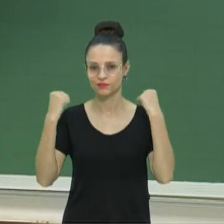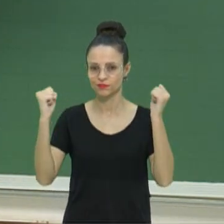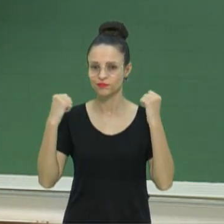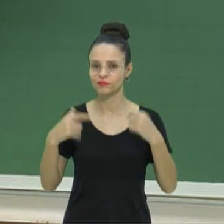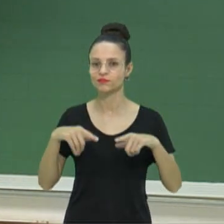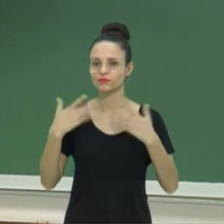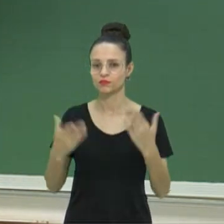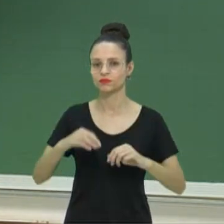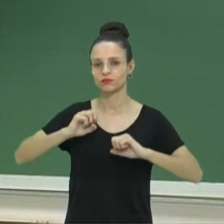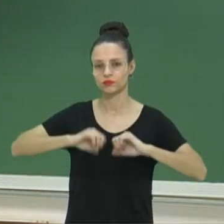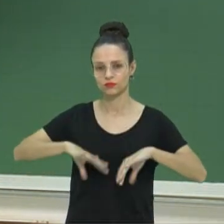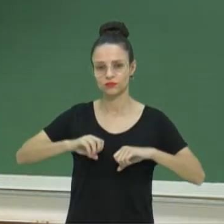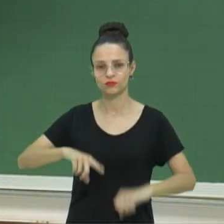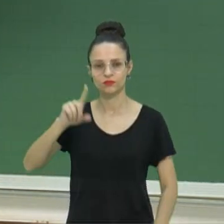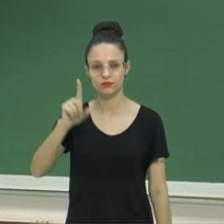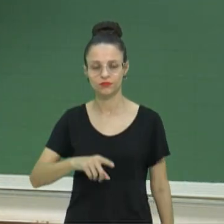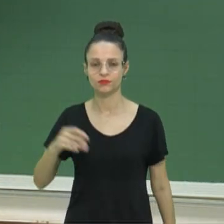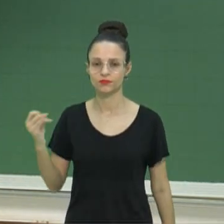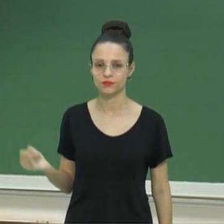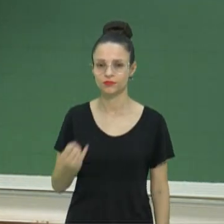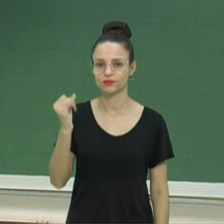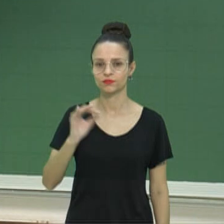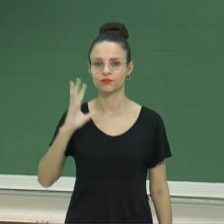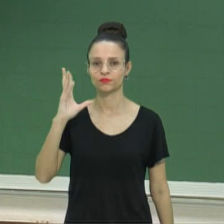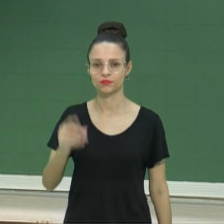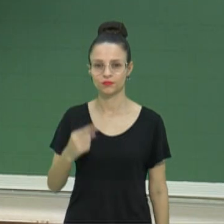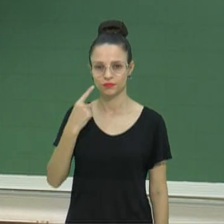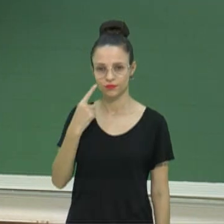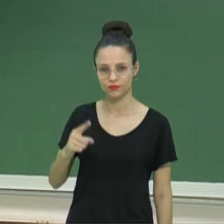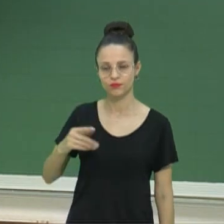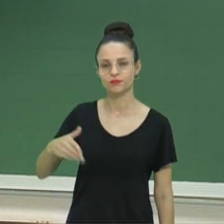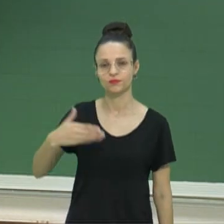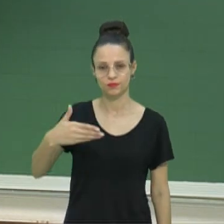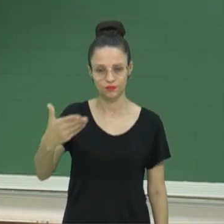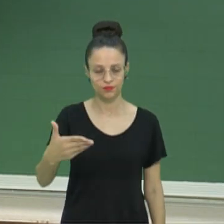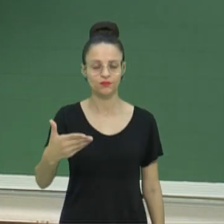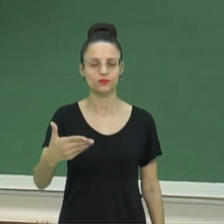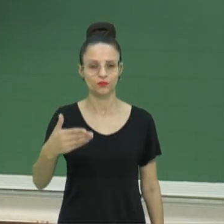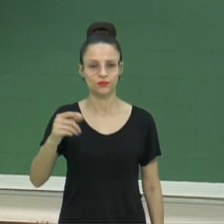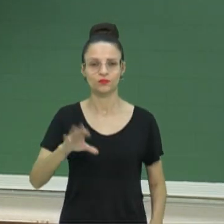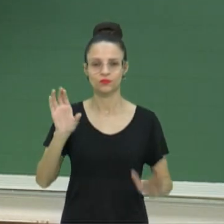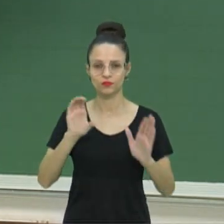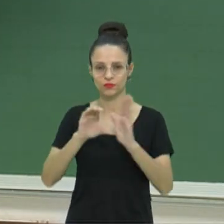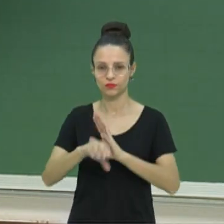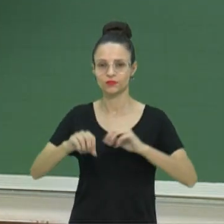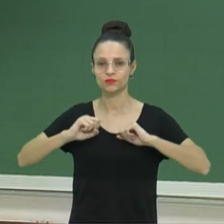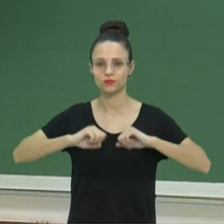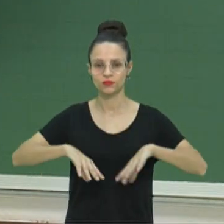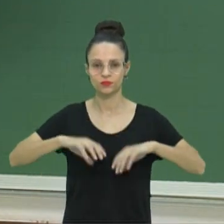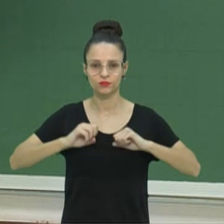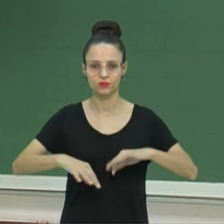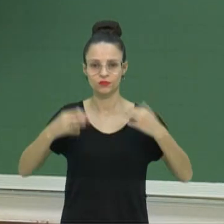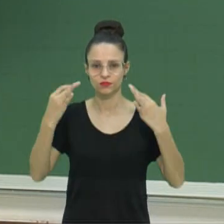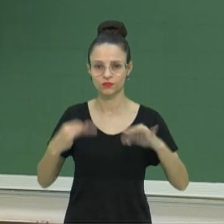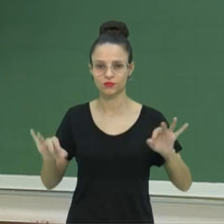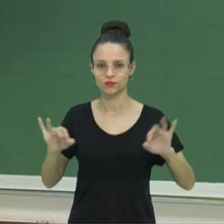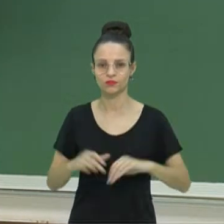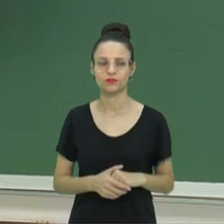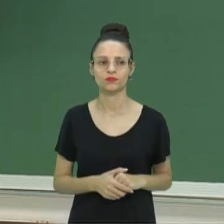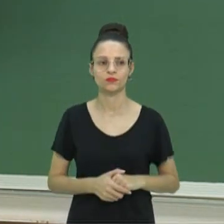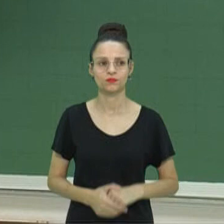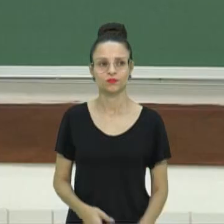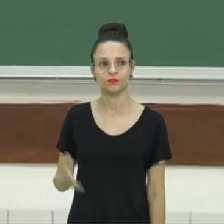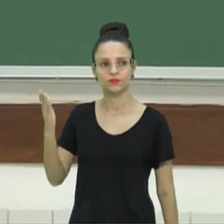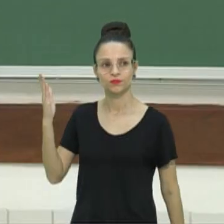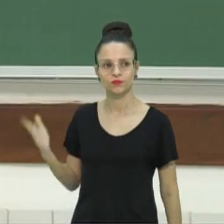a respiração é muito trabalhada. Todas elas, vocês vão ver que vai aparecer muito o conceito de respiração correta. E aqui